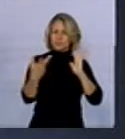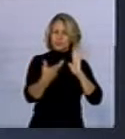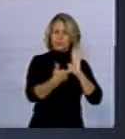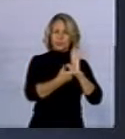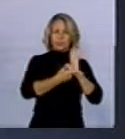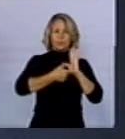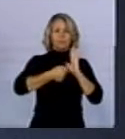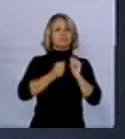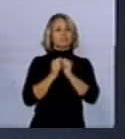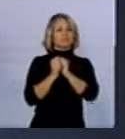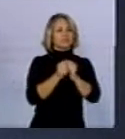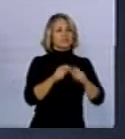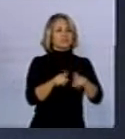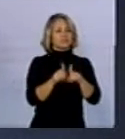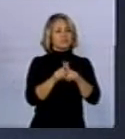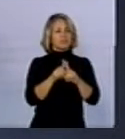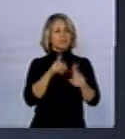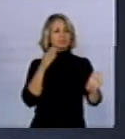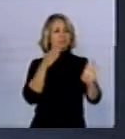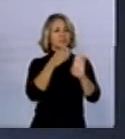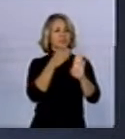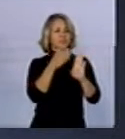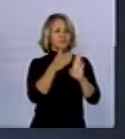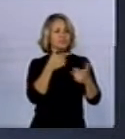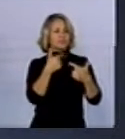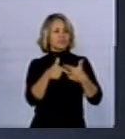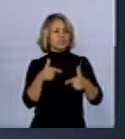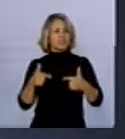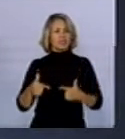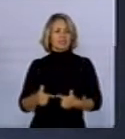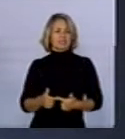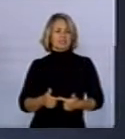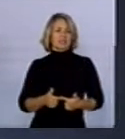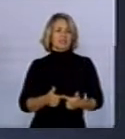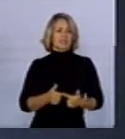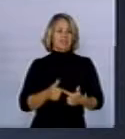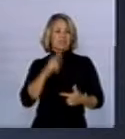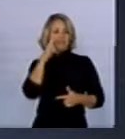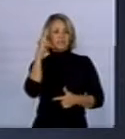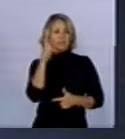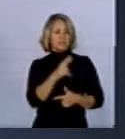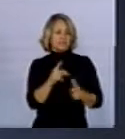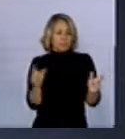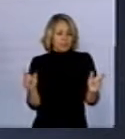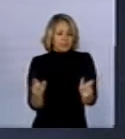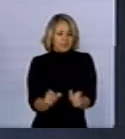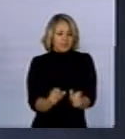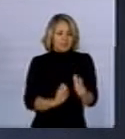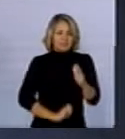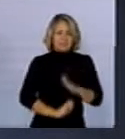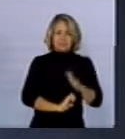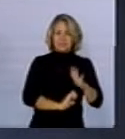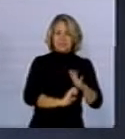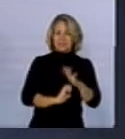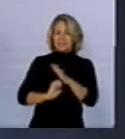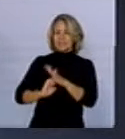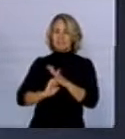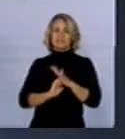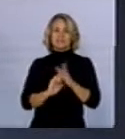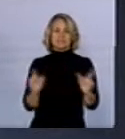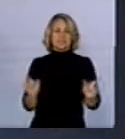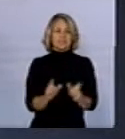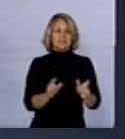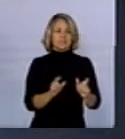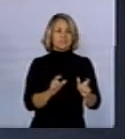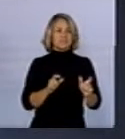que emerge das ações diretas na perspectiva dos pequenos operadores, dos pequenos prestadores de TV por